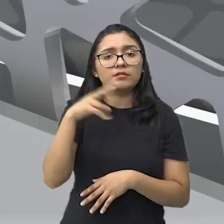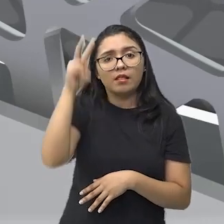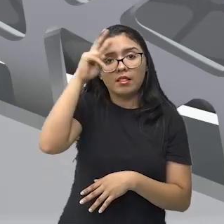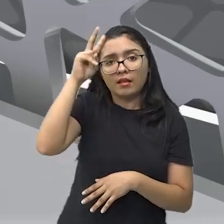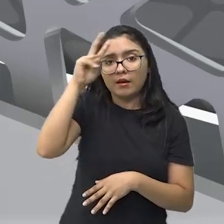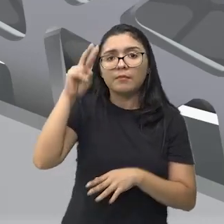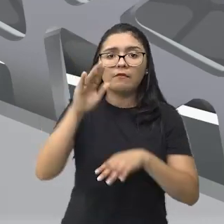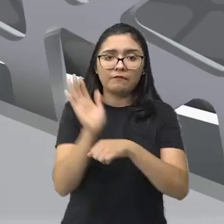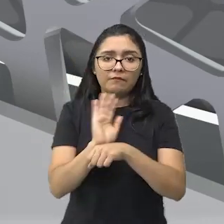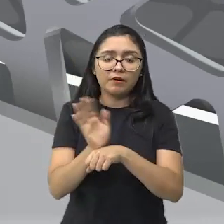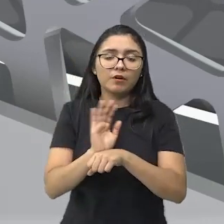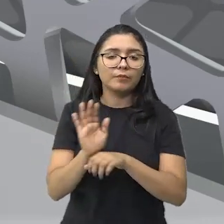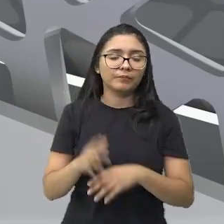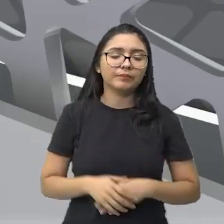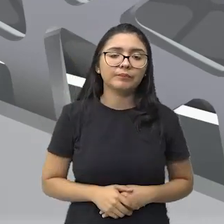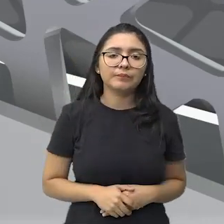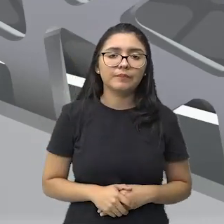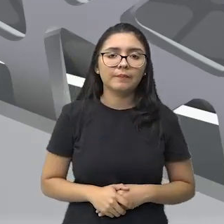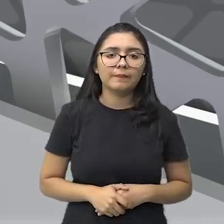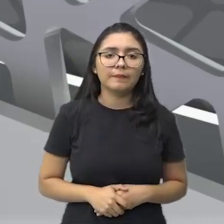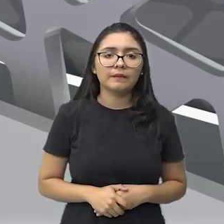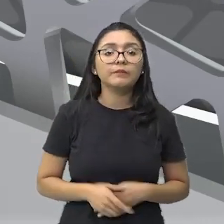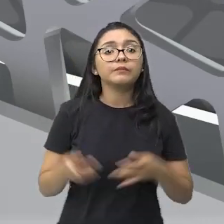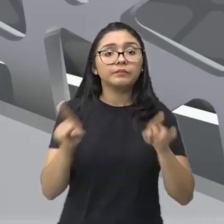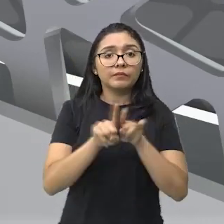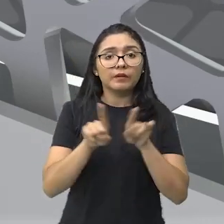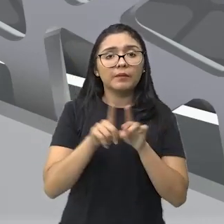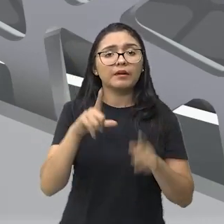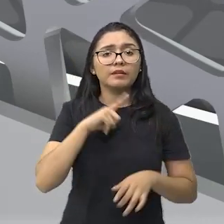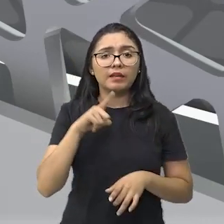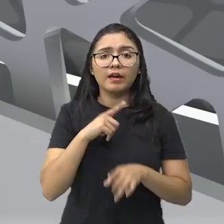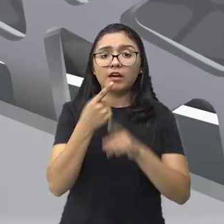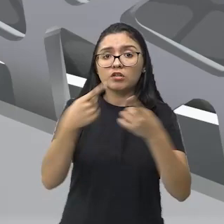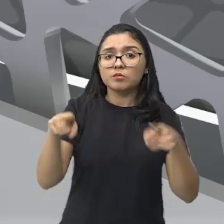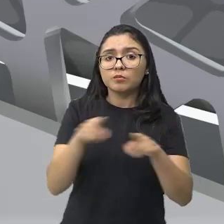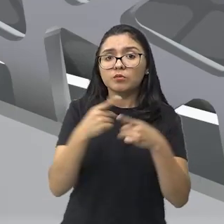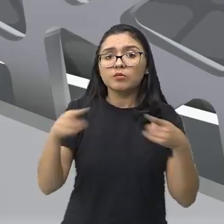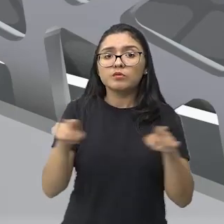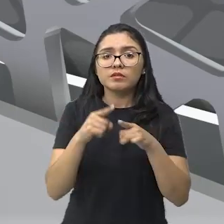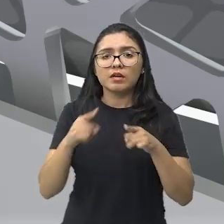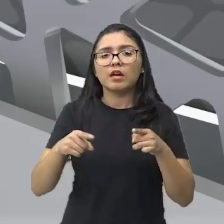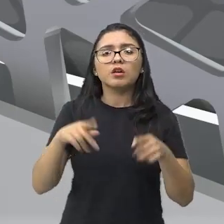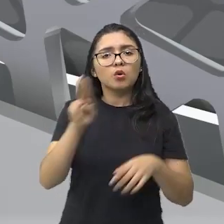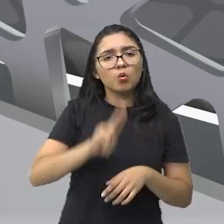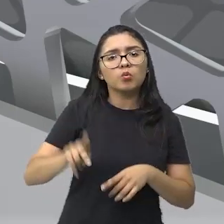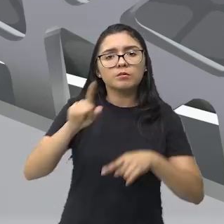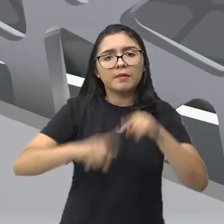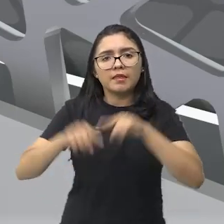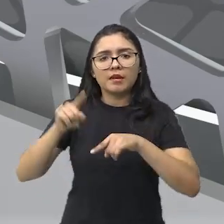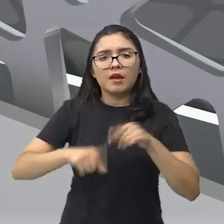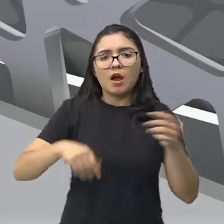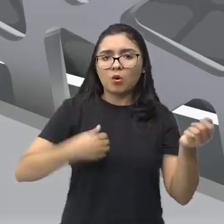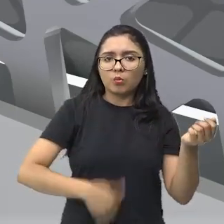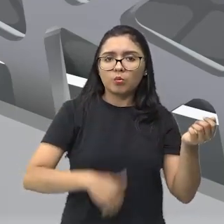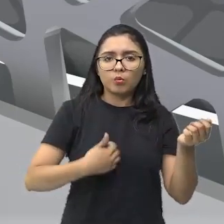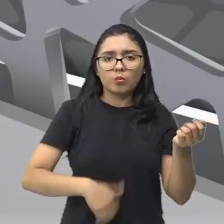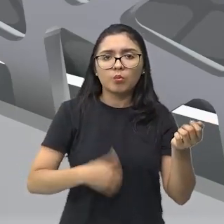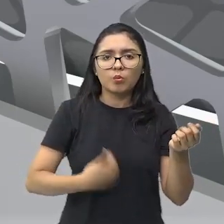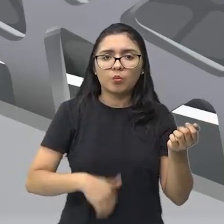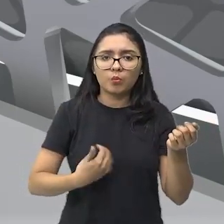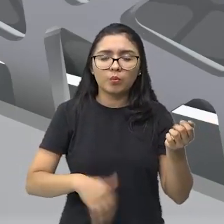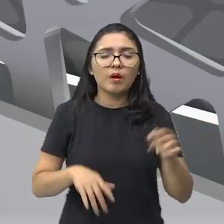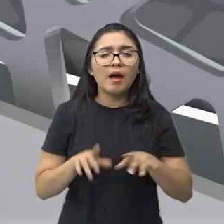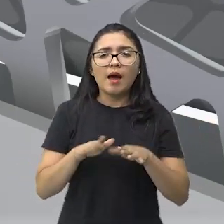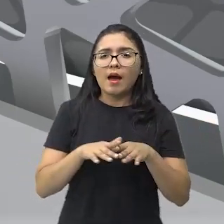coisa clássica. E também existem as músicas eruditas, as músicas instrumentais. Algumas pessoas acham que toda